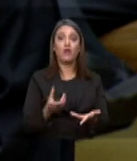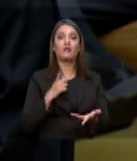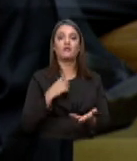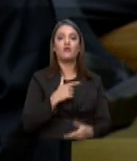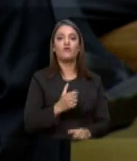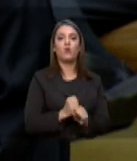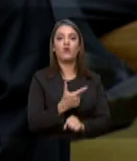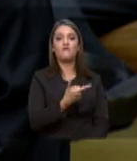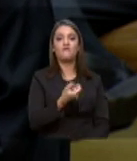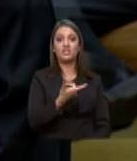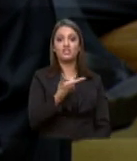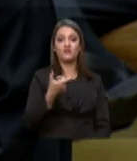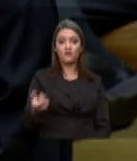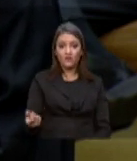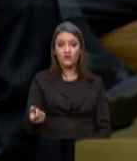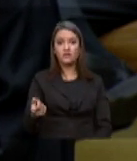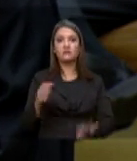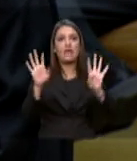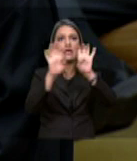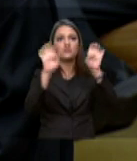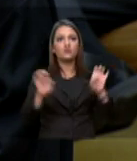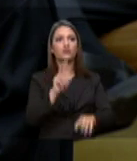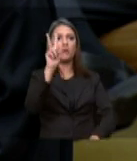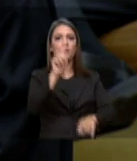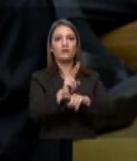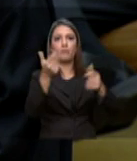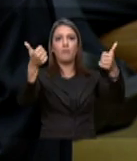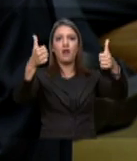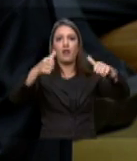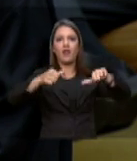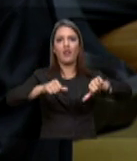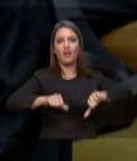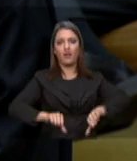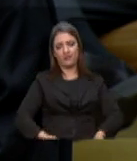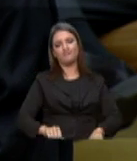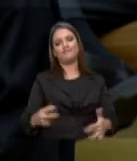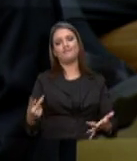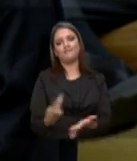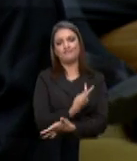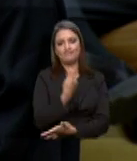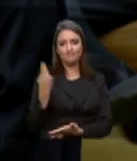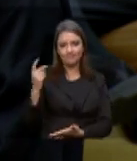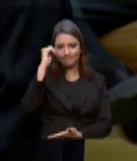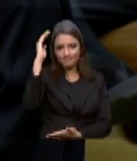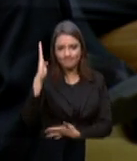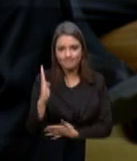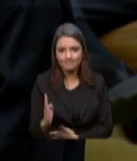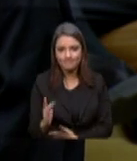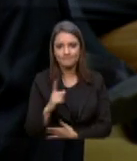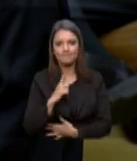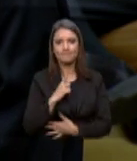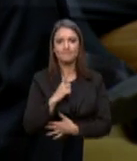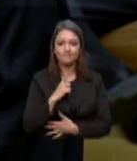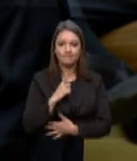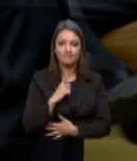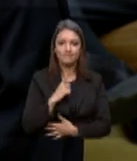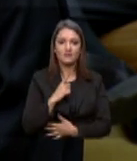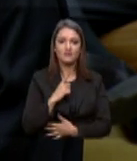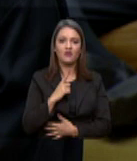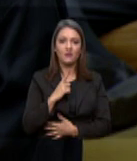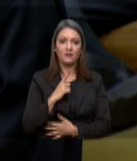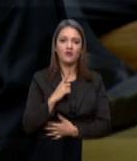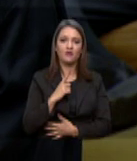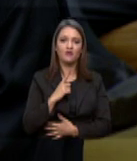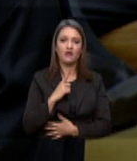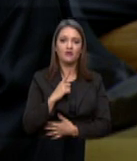2020 o desmonte das estruturas de proteção socioambiental do Estado brasileiro, eliminando regulamentações